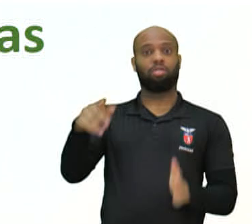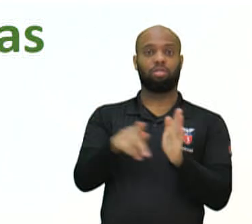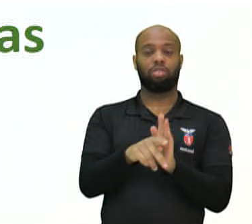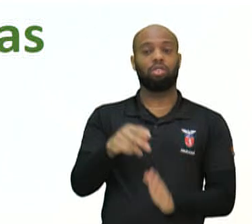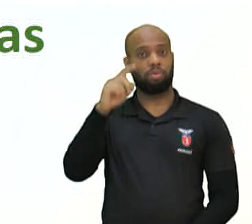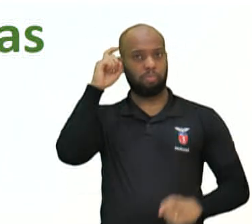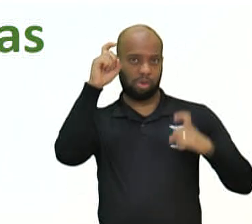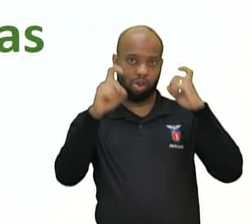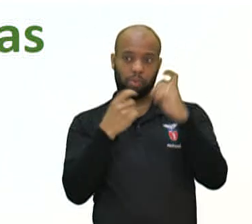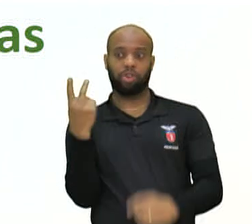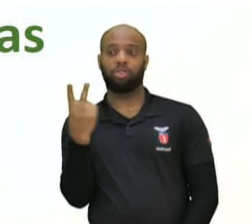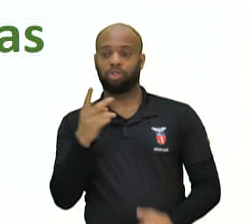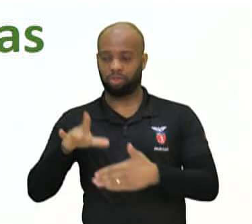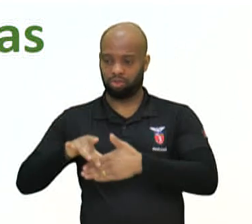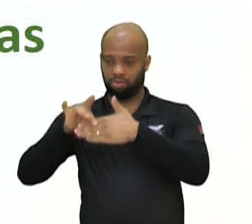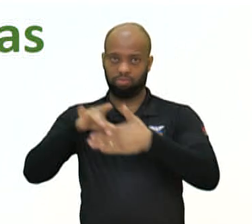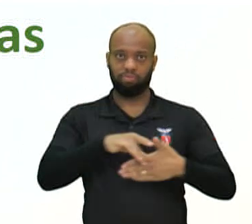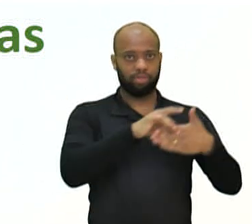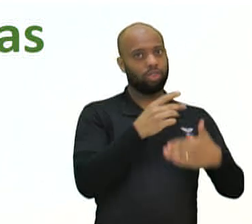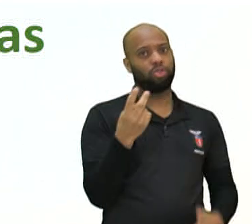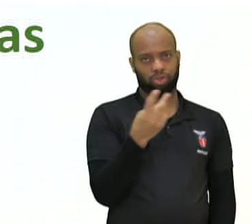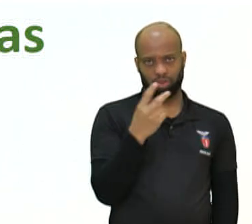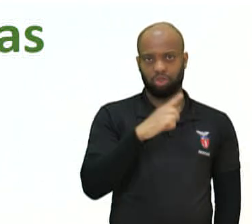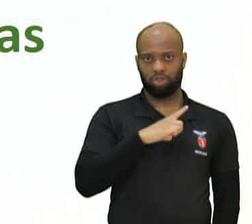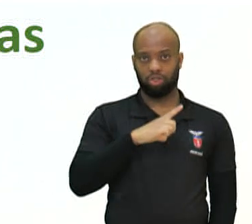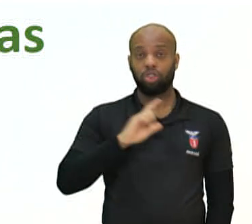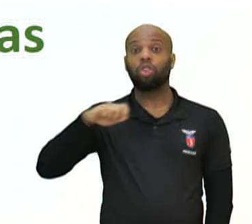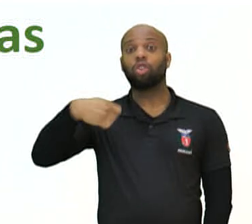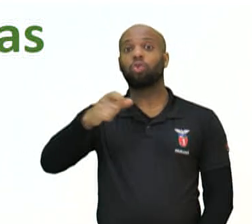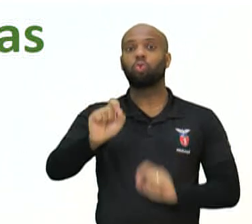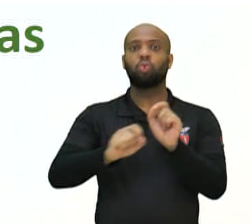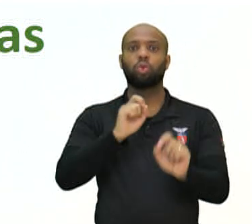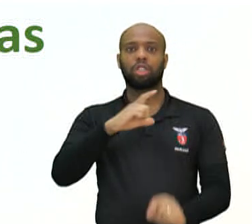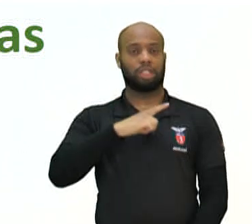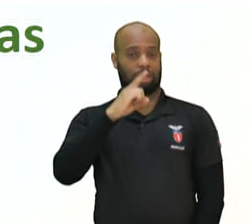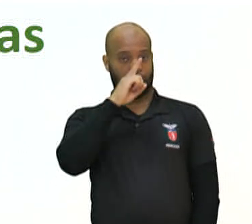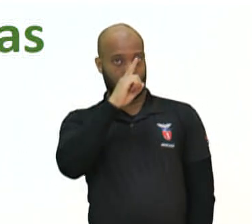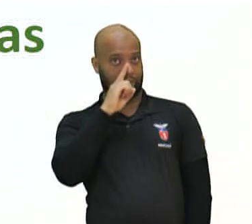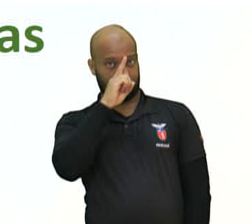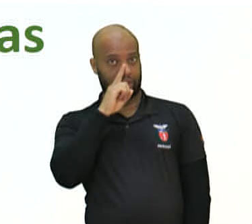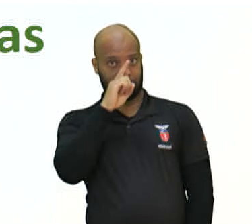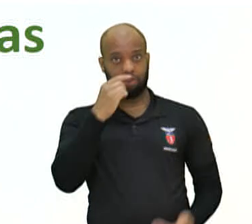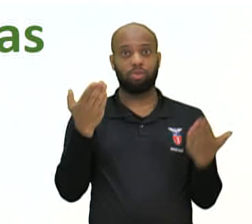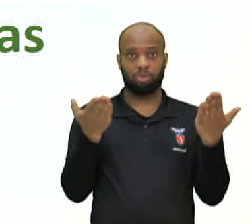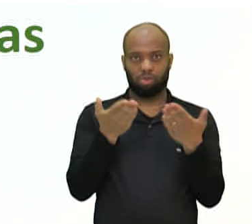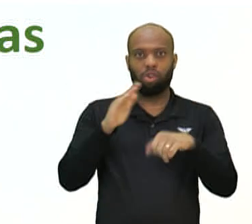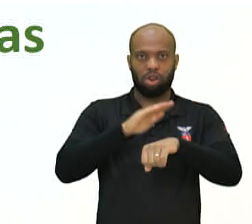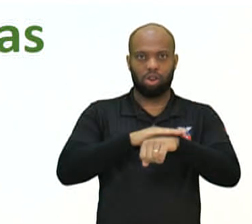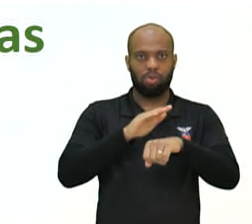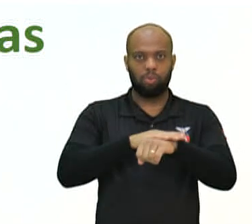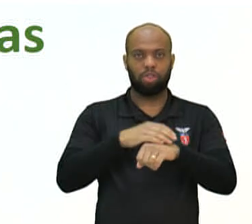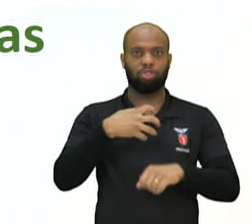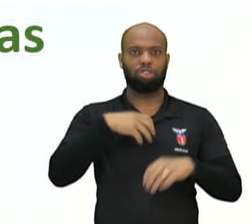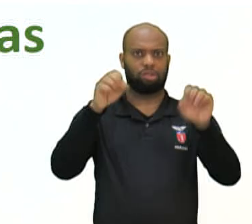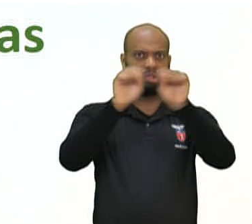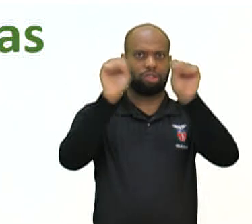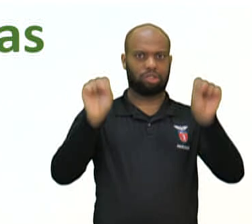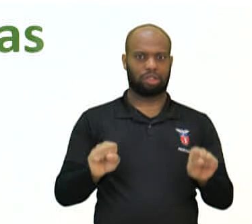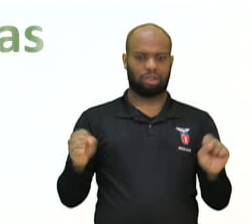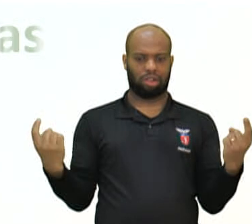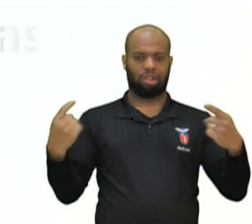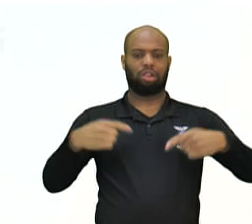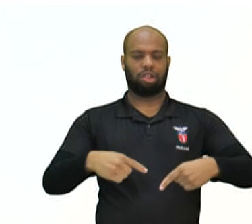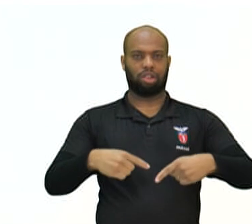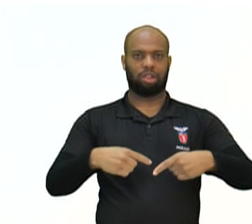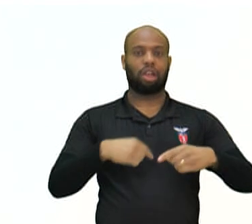dois líderes, Stalin e Churchill, com relação às ameaças representadas pelos sistemas concorrentes,